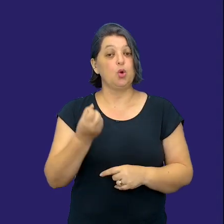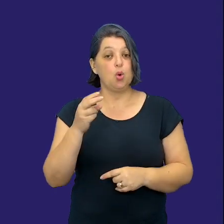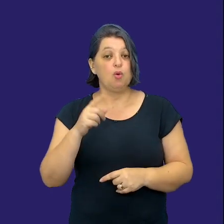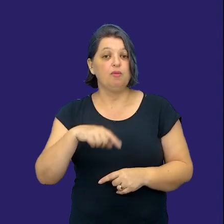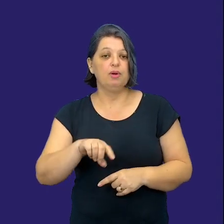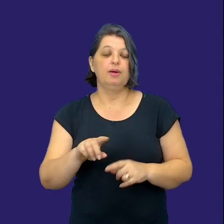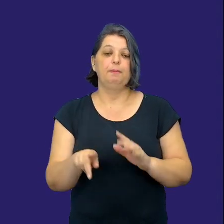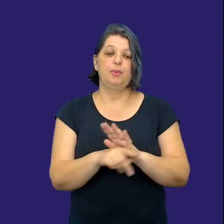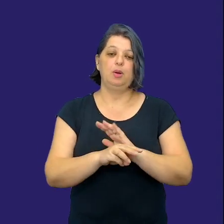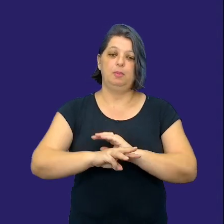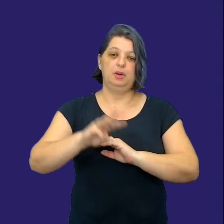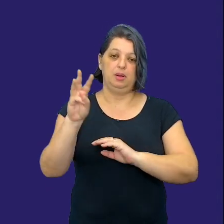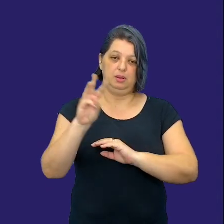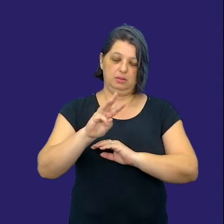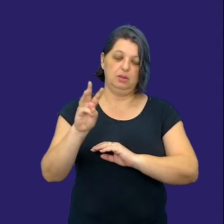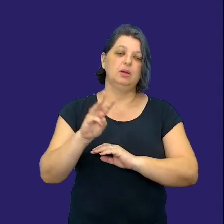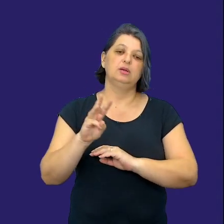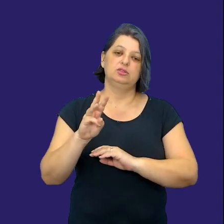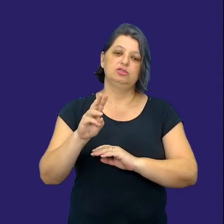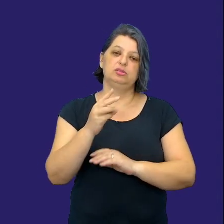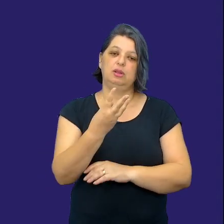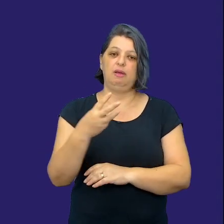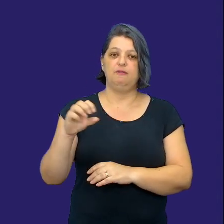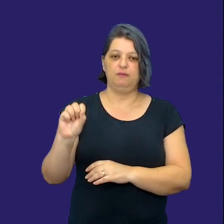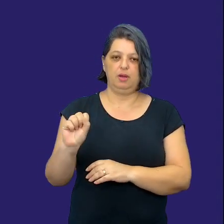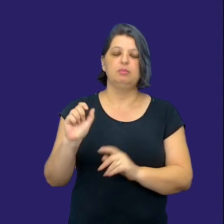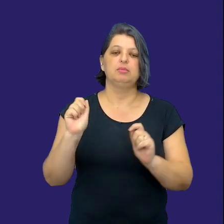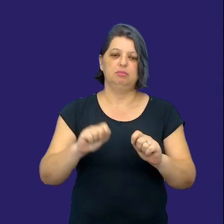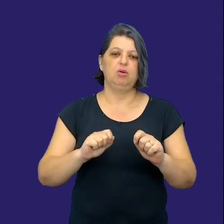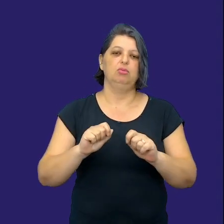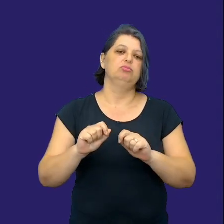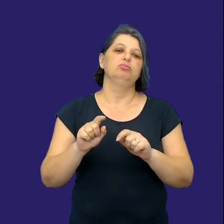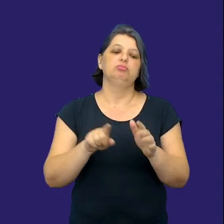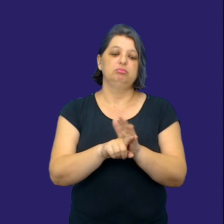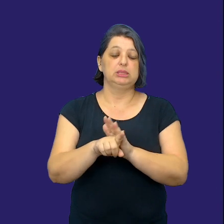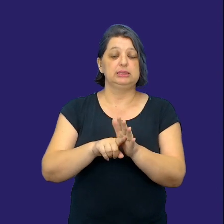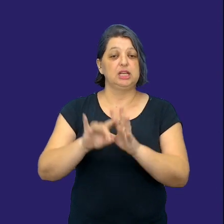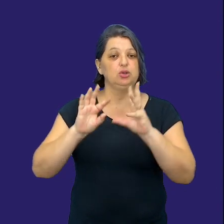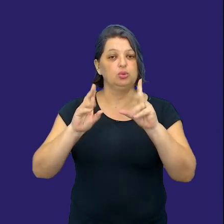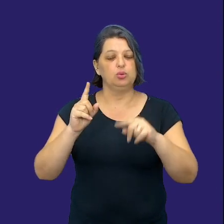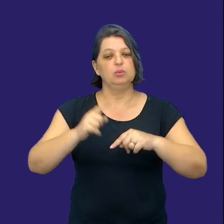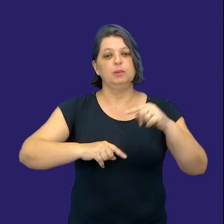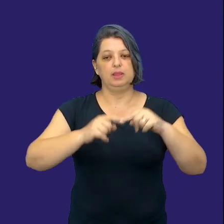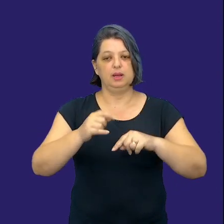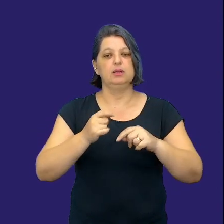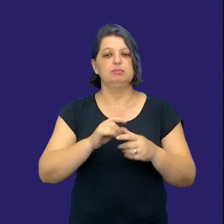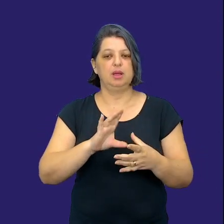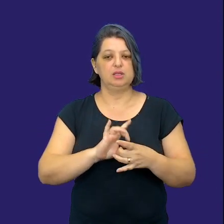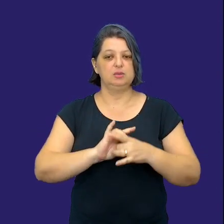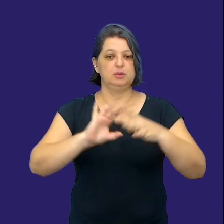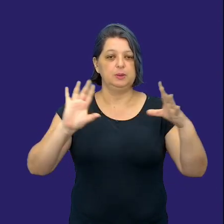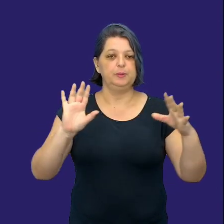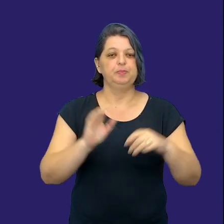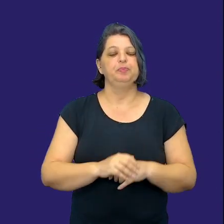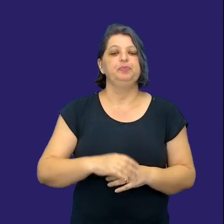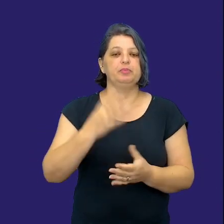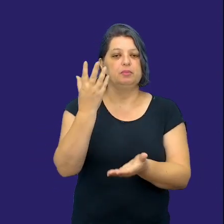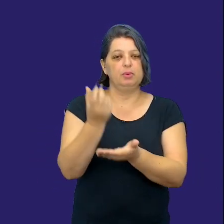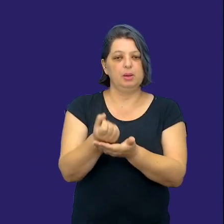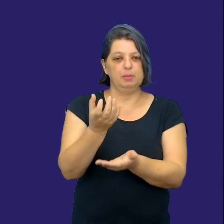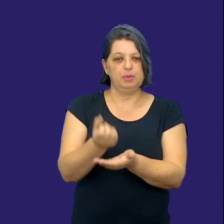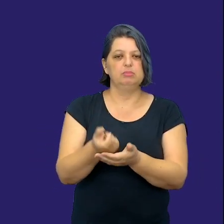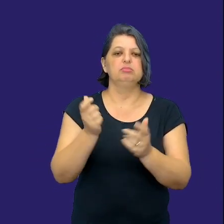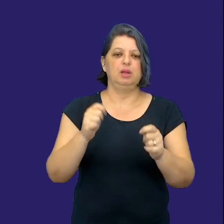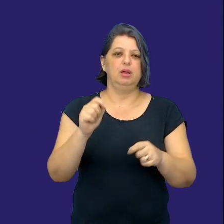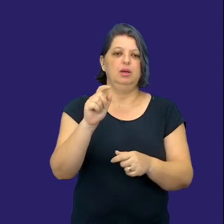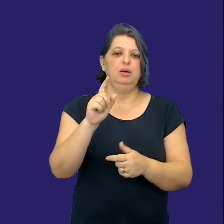da EFAP, né, e pegar todos esses materiais. Eles estão lá disponíveis para a gente fazer o download, para a gente estudar, está o caderno